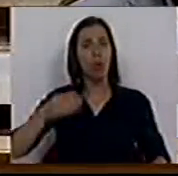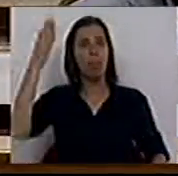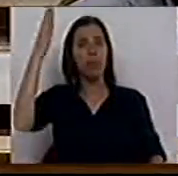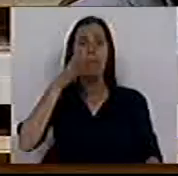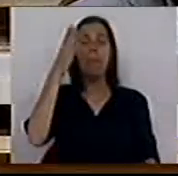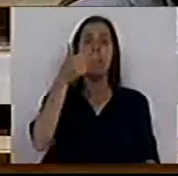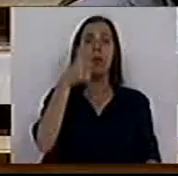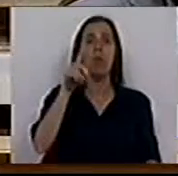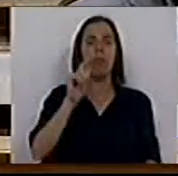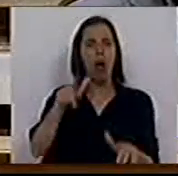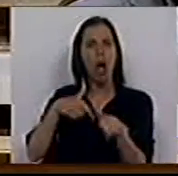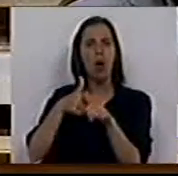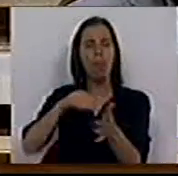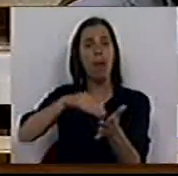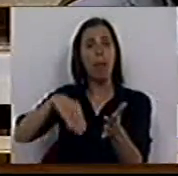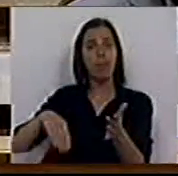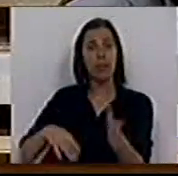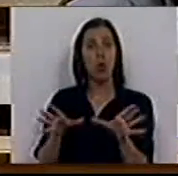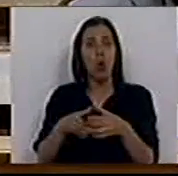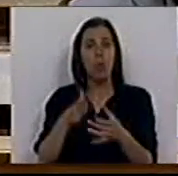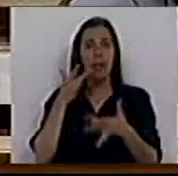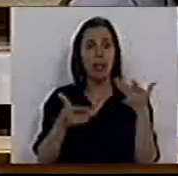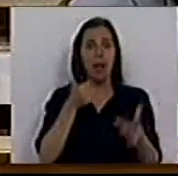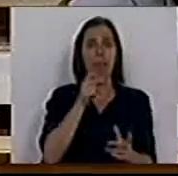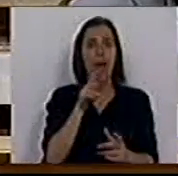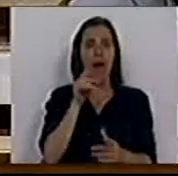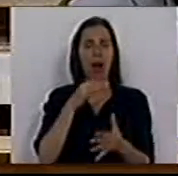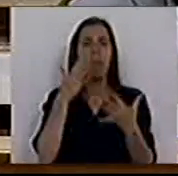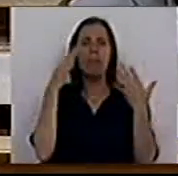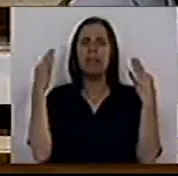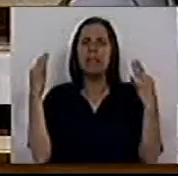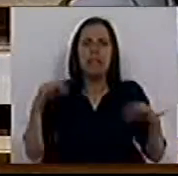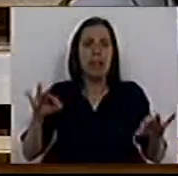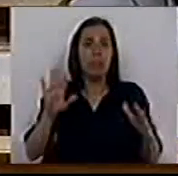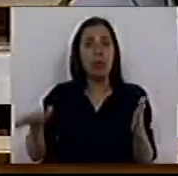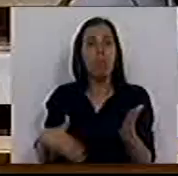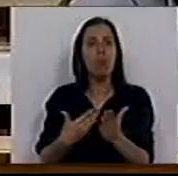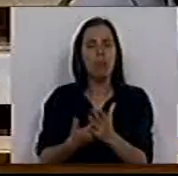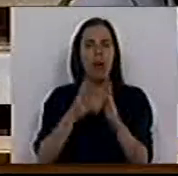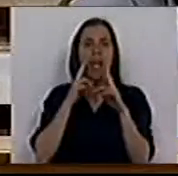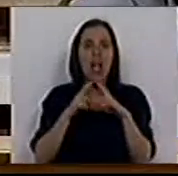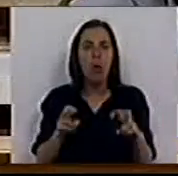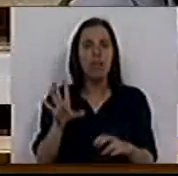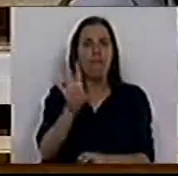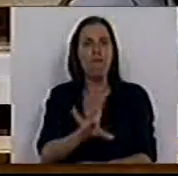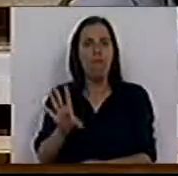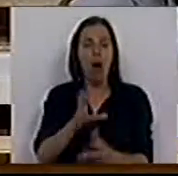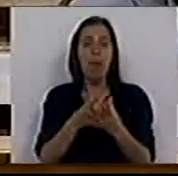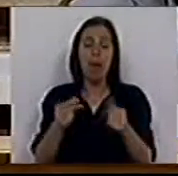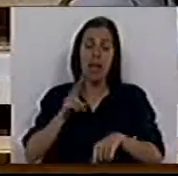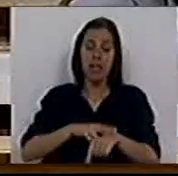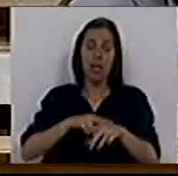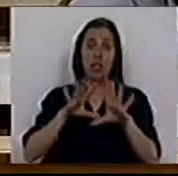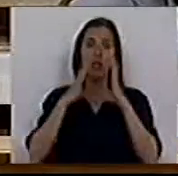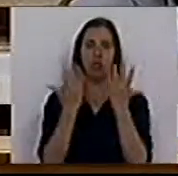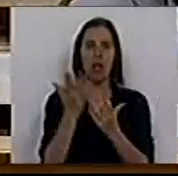Presidente, dizendo que o Bloco de Esquerda acompanha a petição da barraca com uma proposta simples, que se encontram em meios para que a Direção-Geral